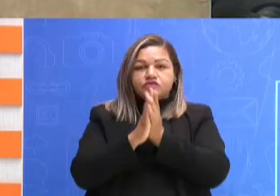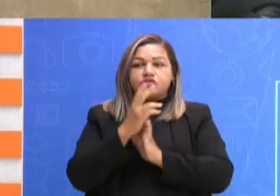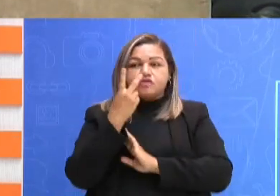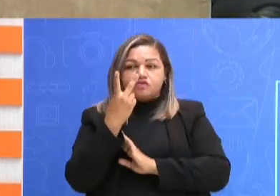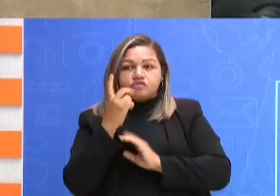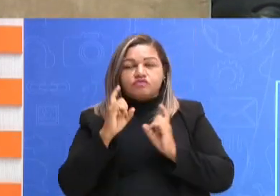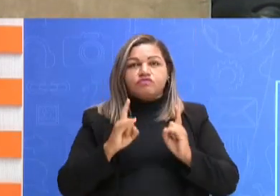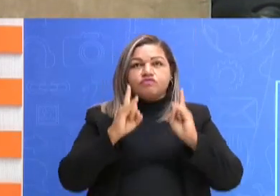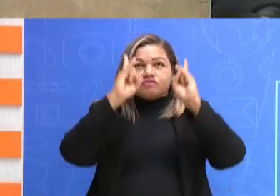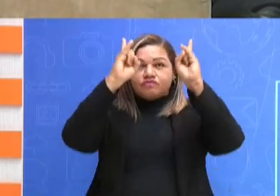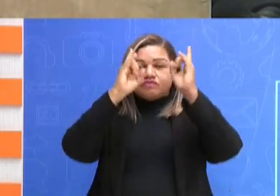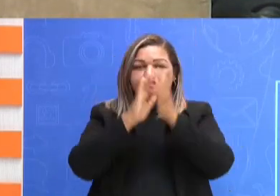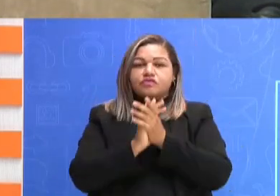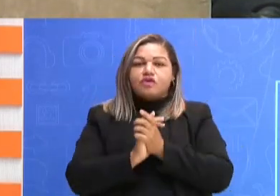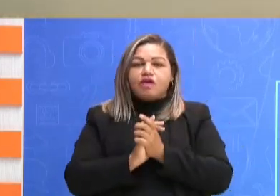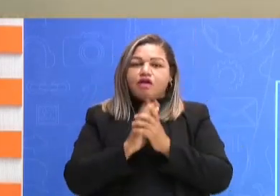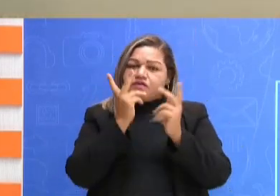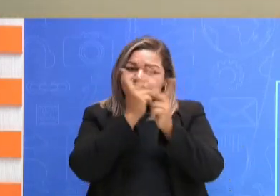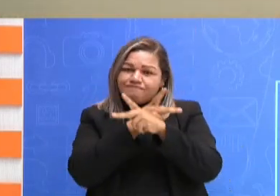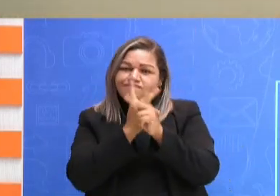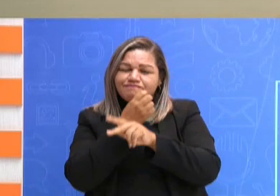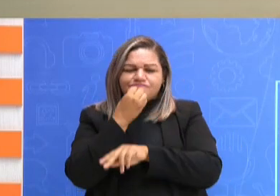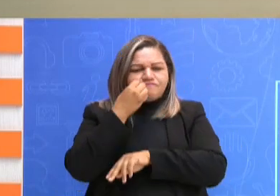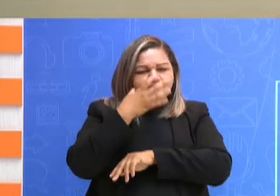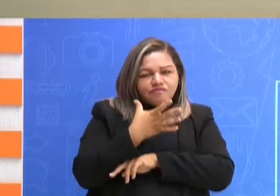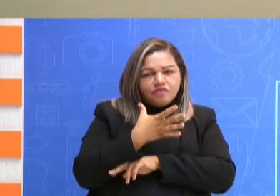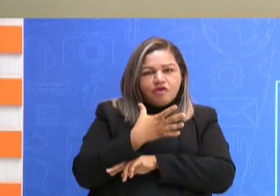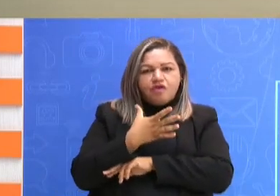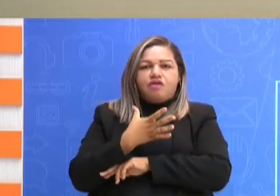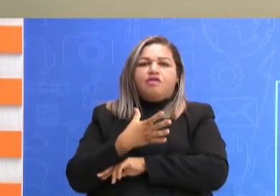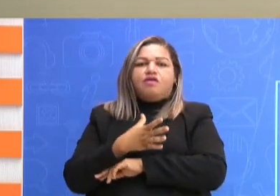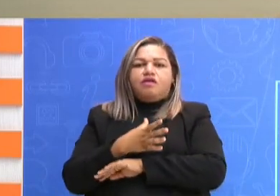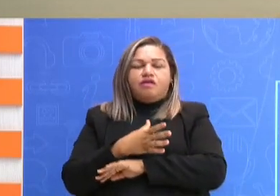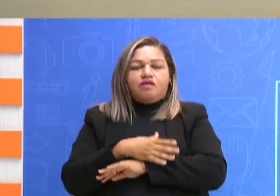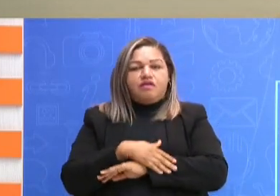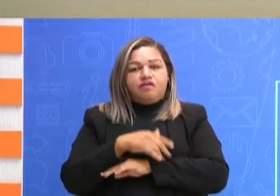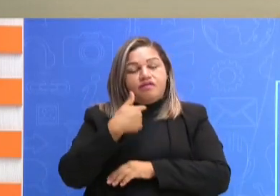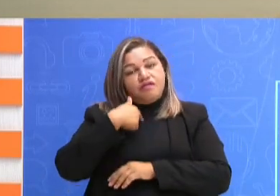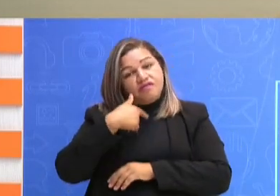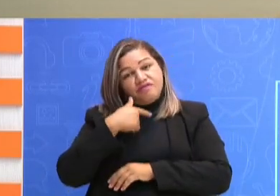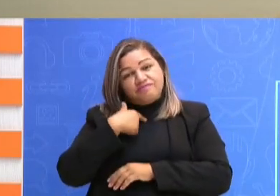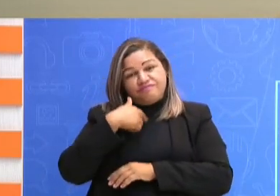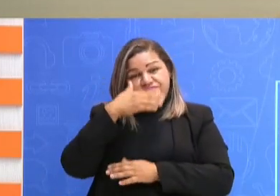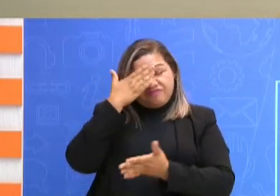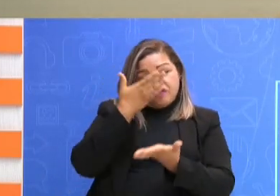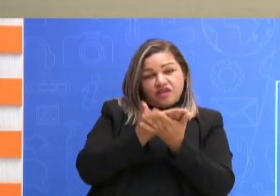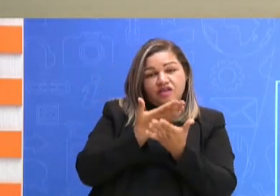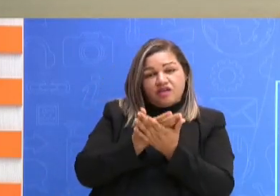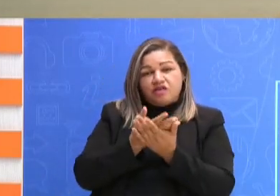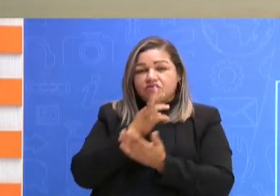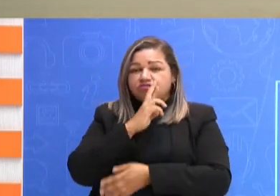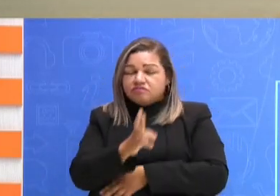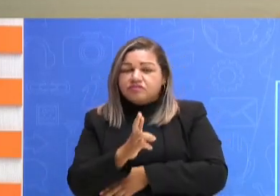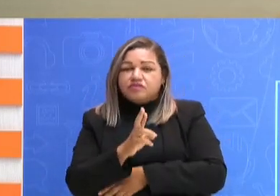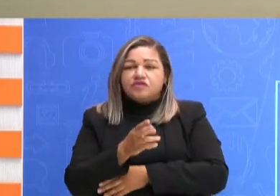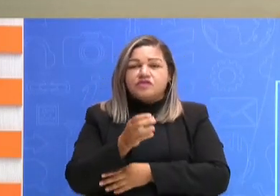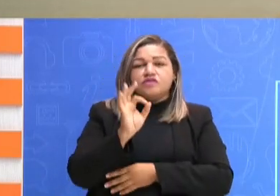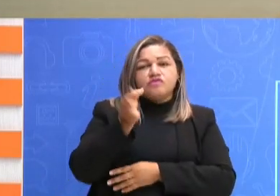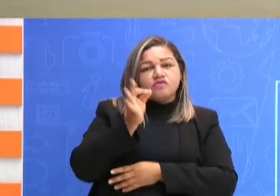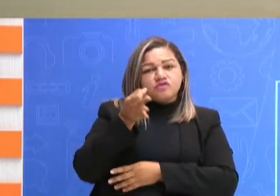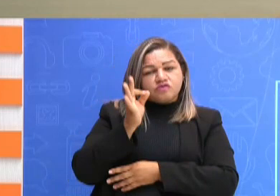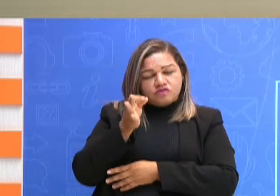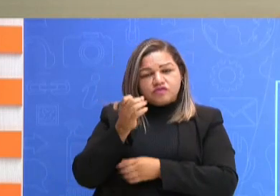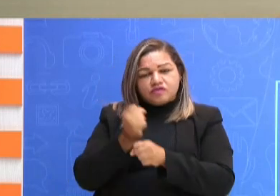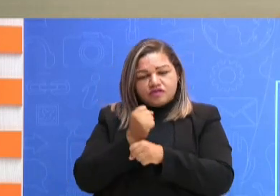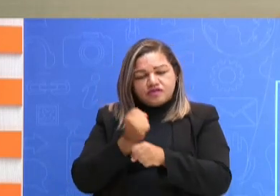dois elevadores. É um shopping muito bom. Então, assim, ó, então eu acredito, Dalton, e dando essa resposta, que com certeza esse